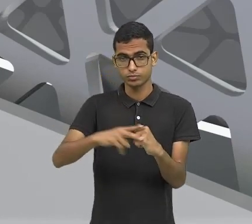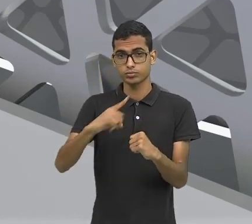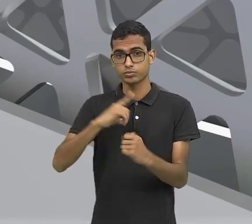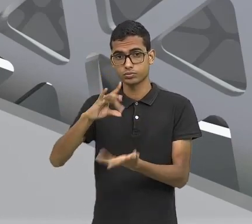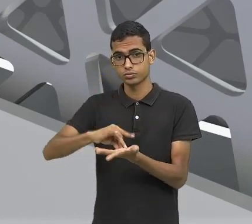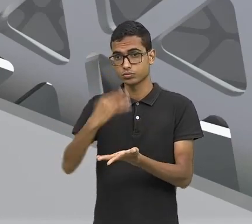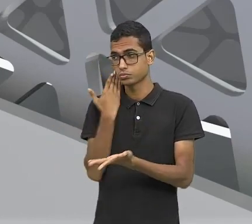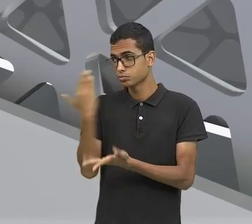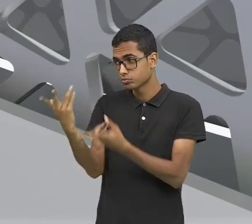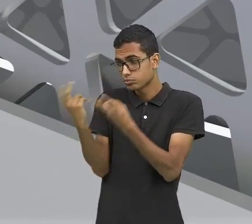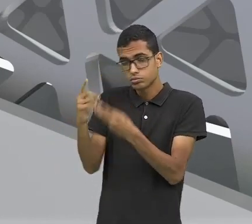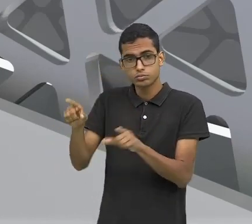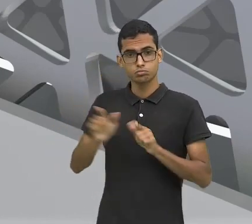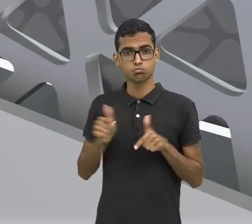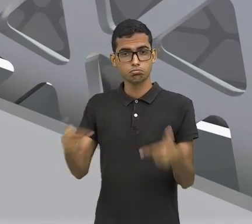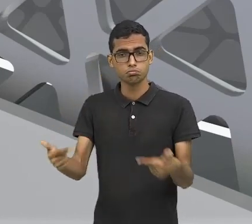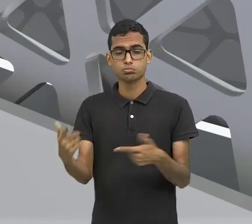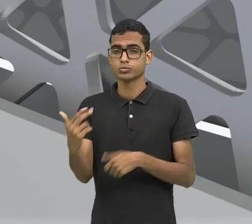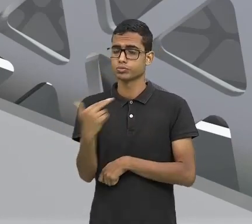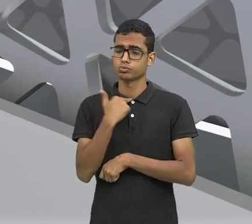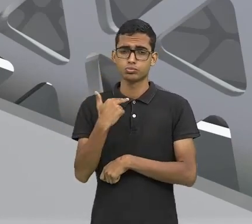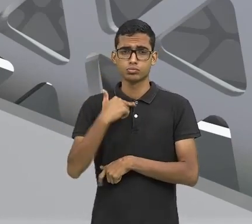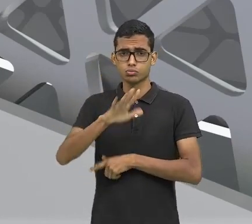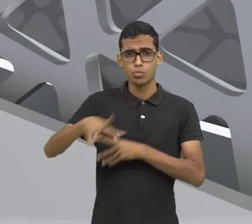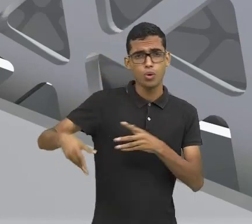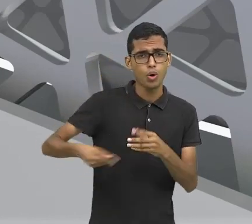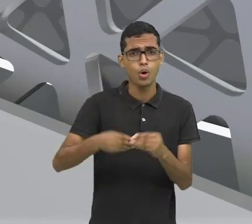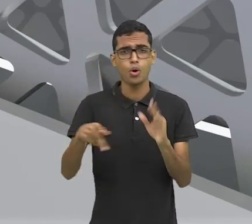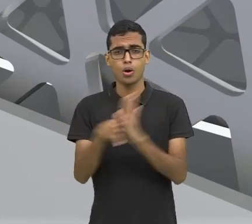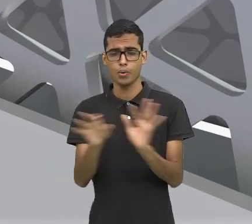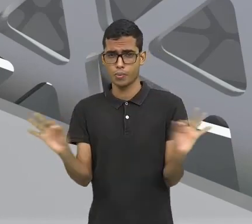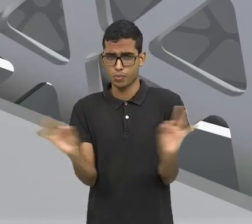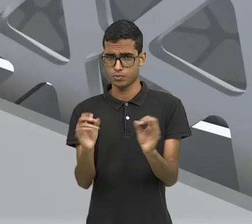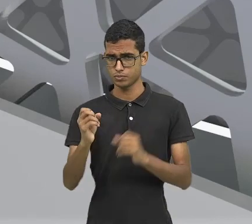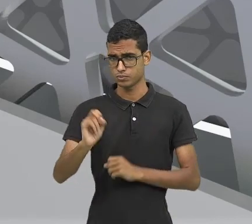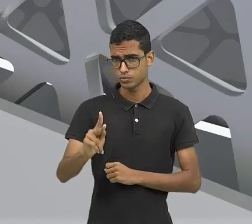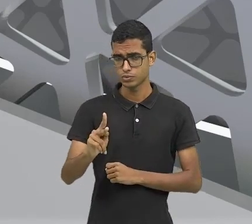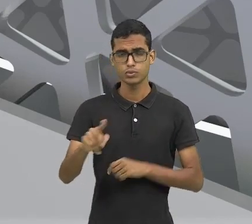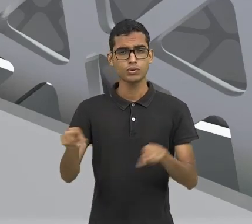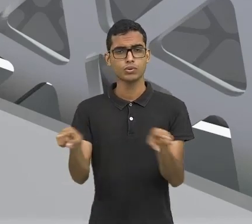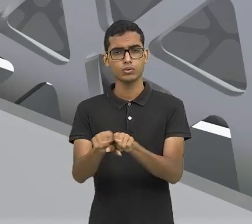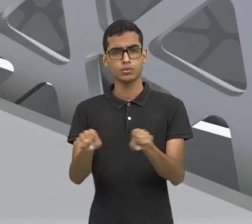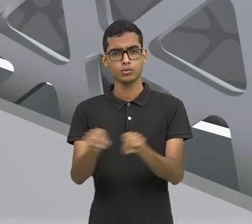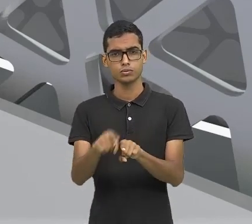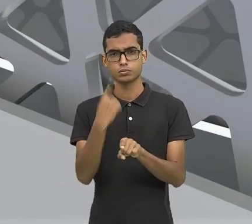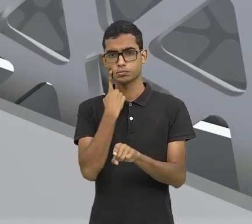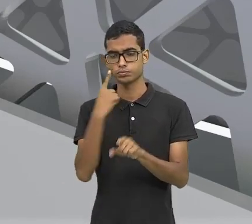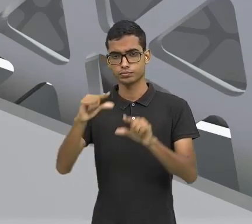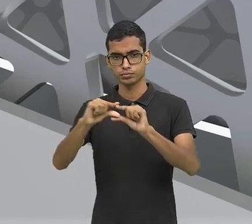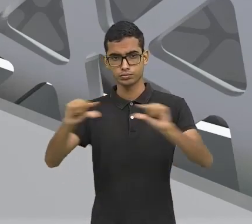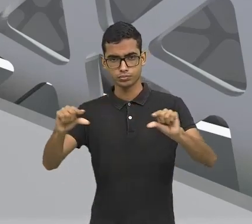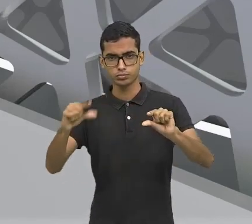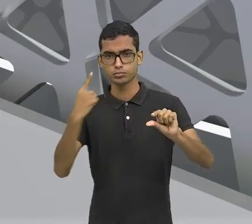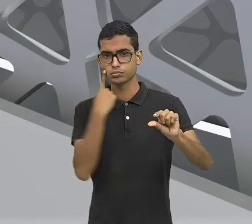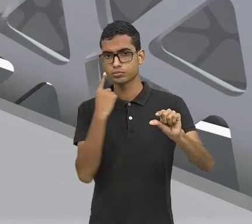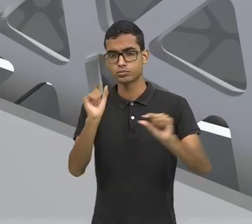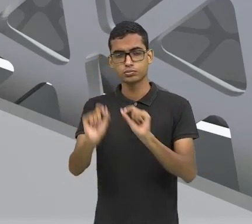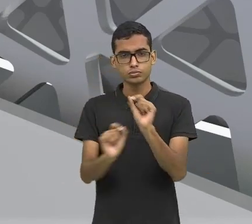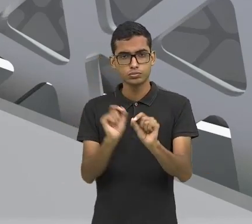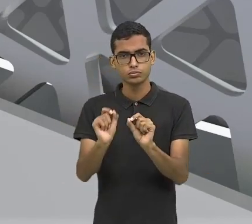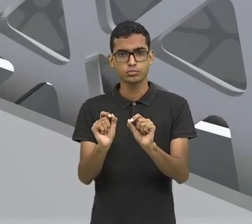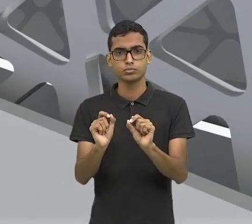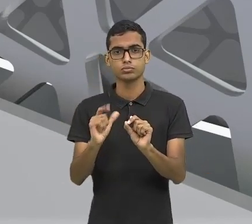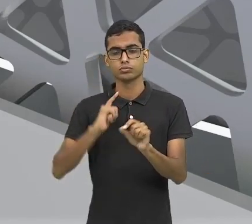impessoais, perceba que a ação deles não pode ser atribuída a ninguém. Então, a oração será uma oração